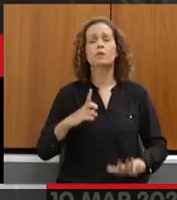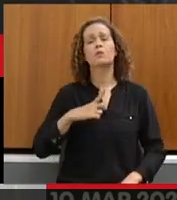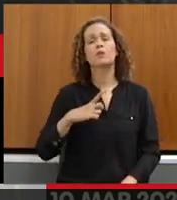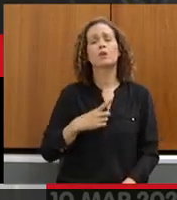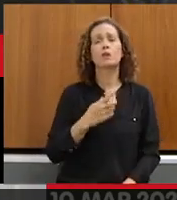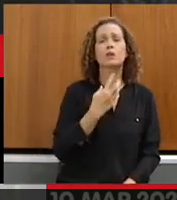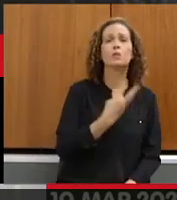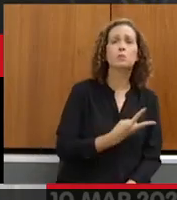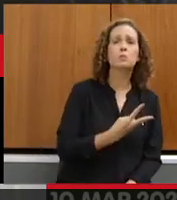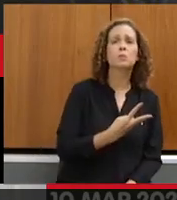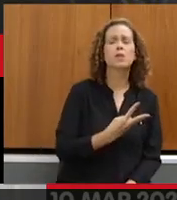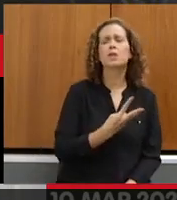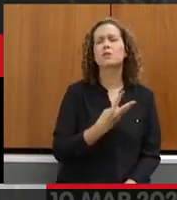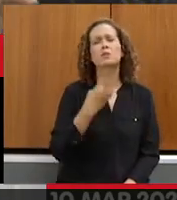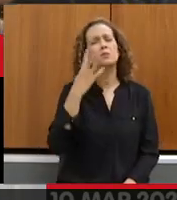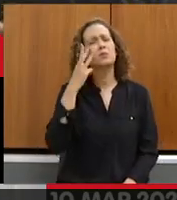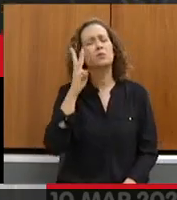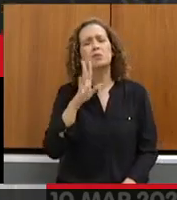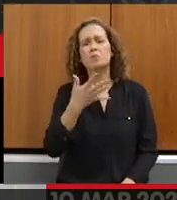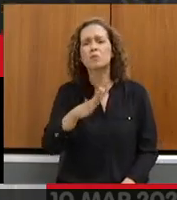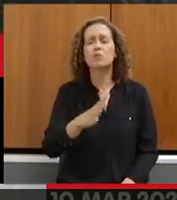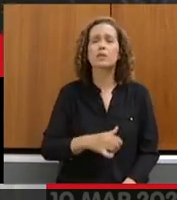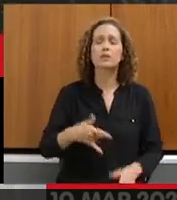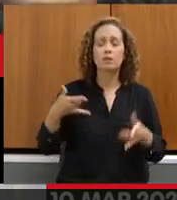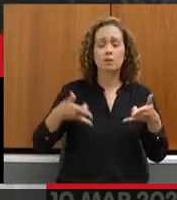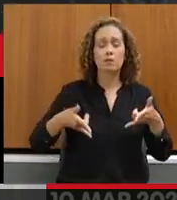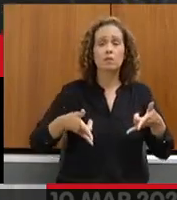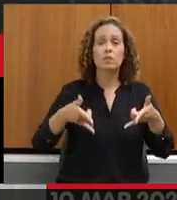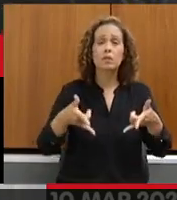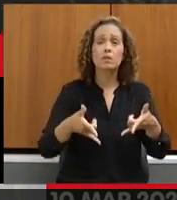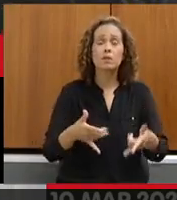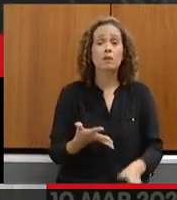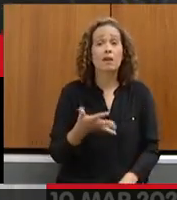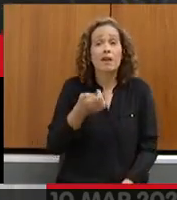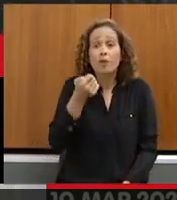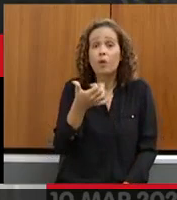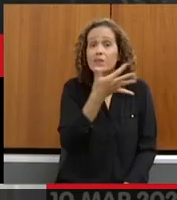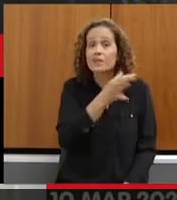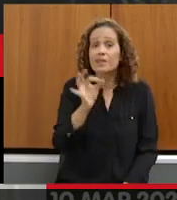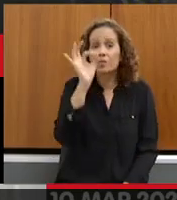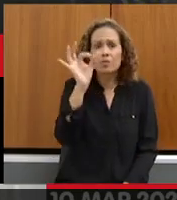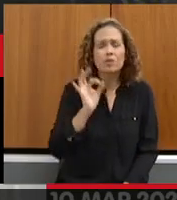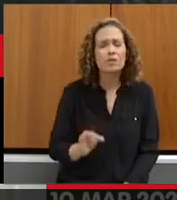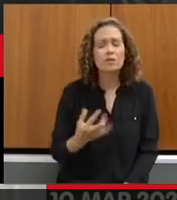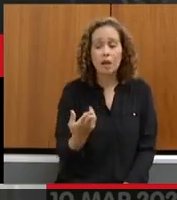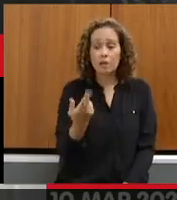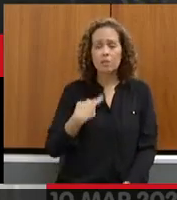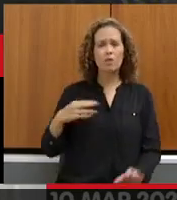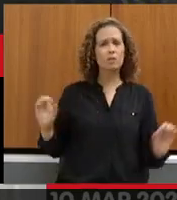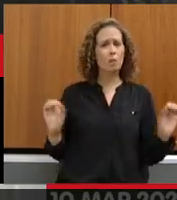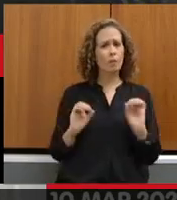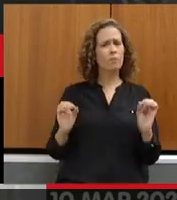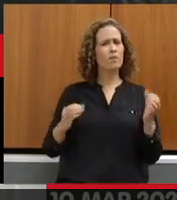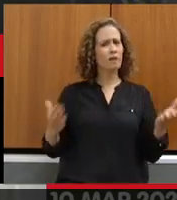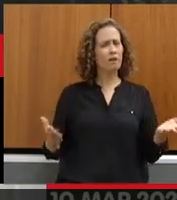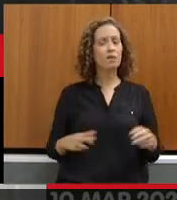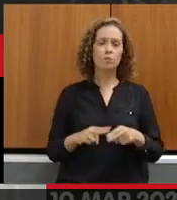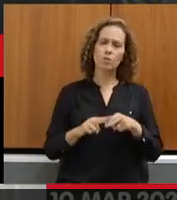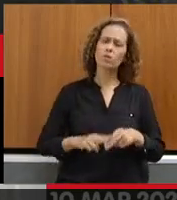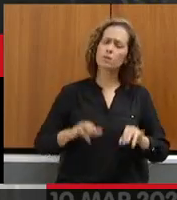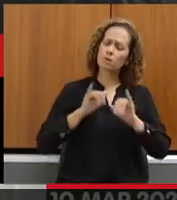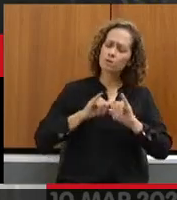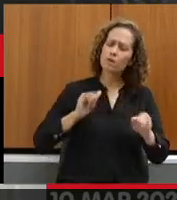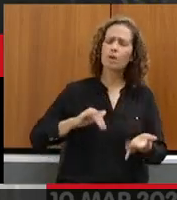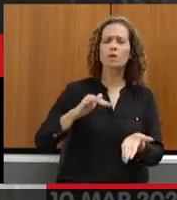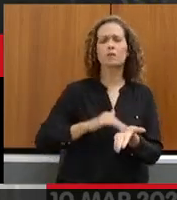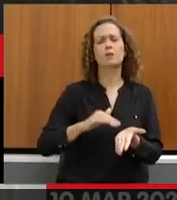dois três os leitos um ocupação de leite chega nascem por cento e não temos respostas por isso que eu falo